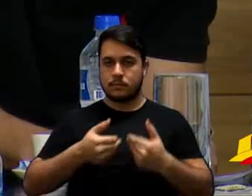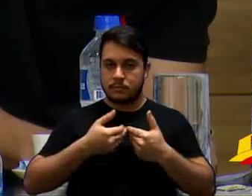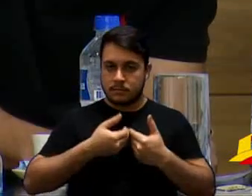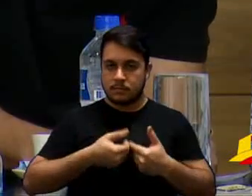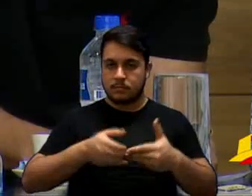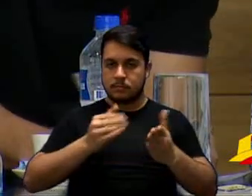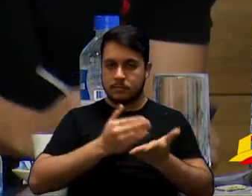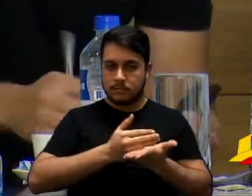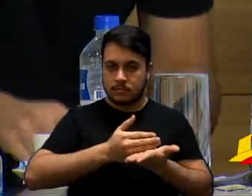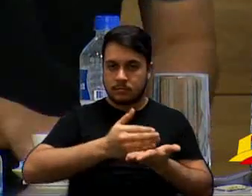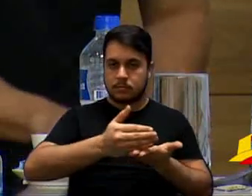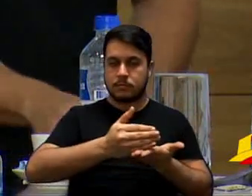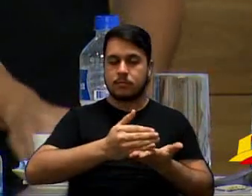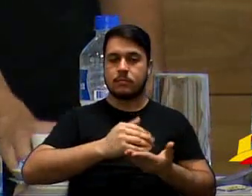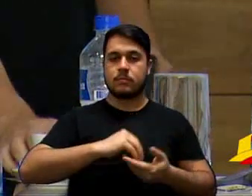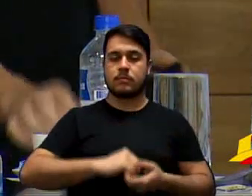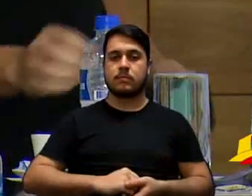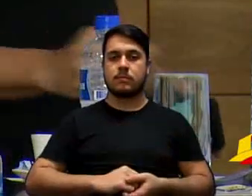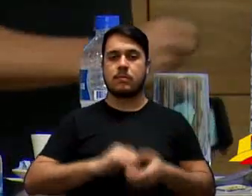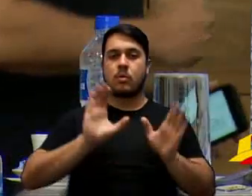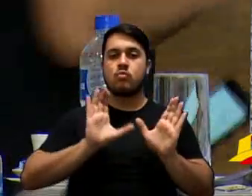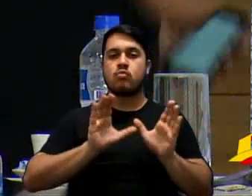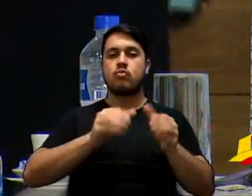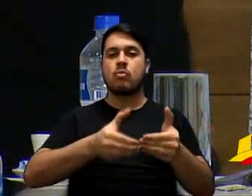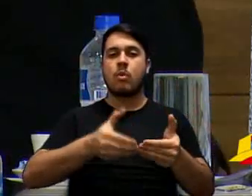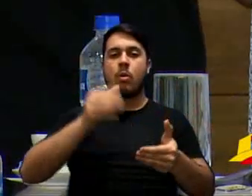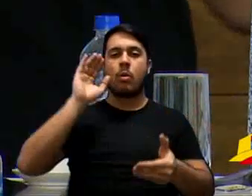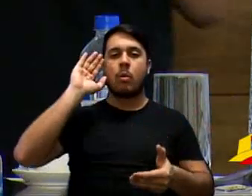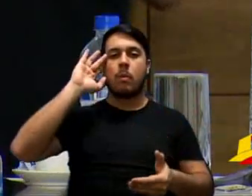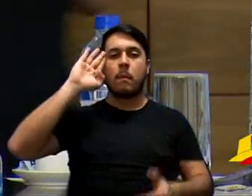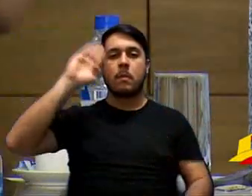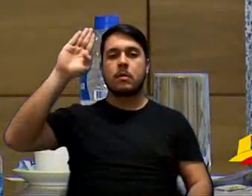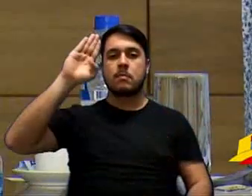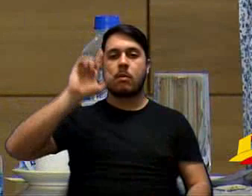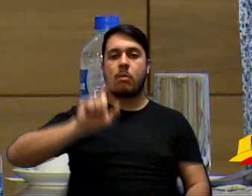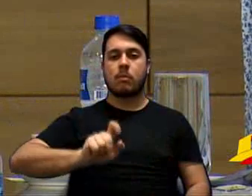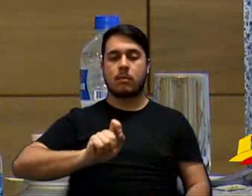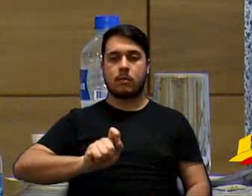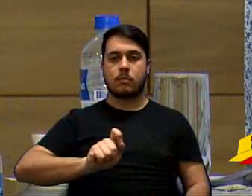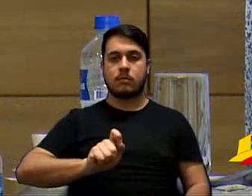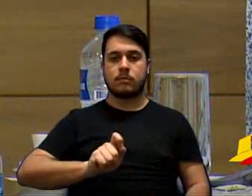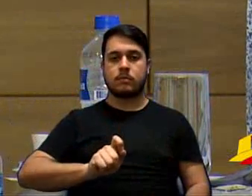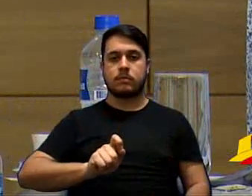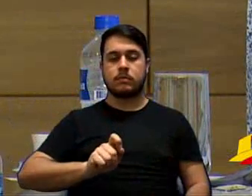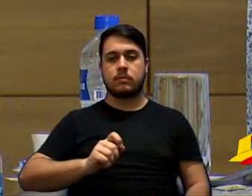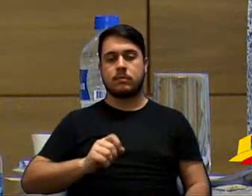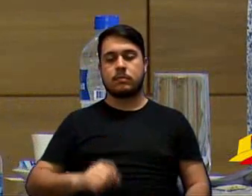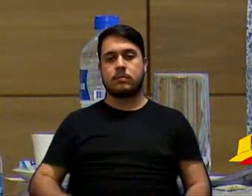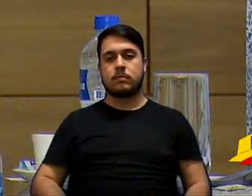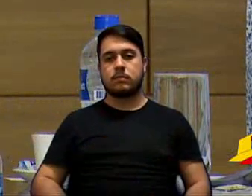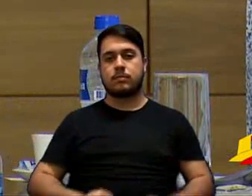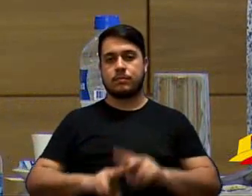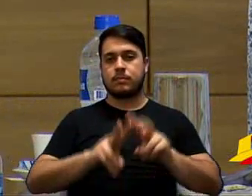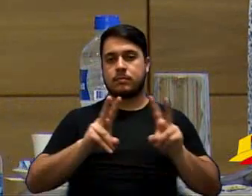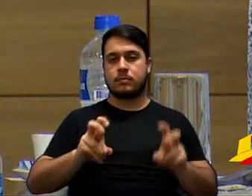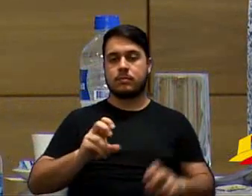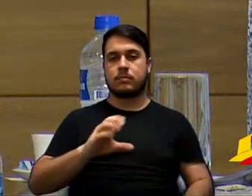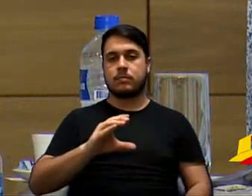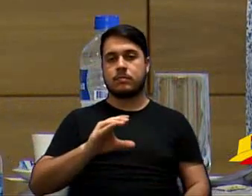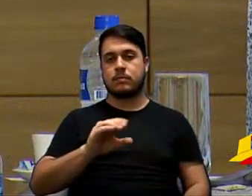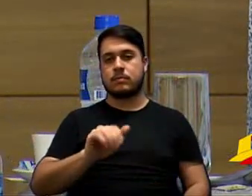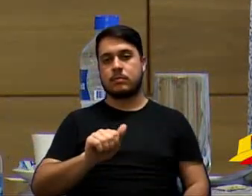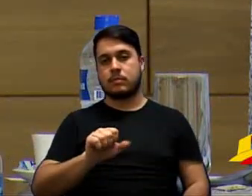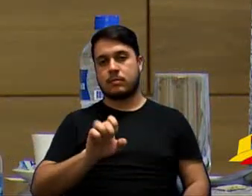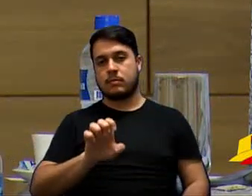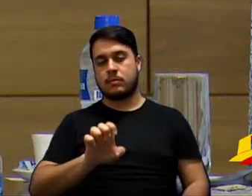focou como como um foco principal que até em função do case lá da questão desse empreendimento